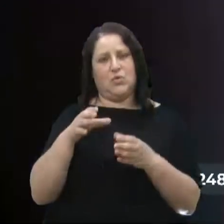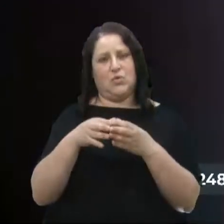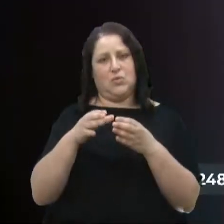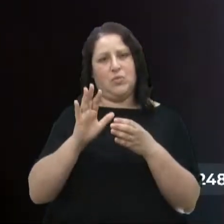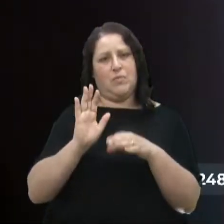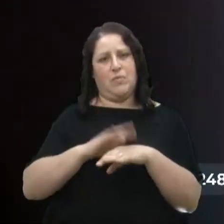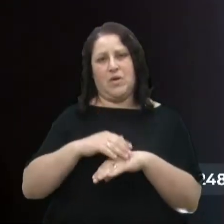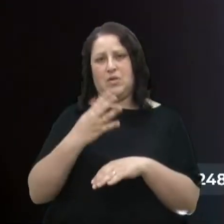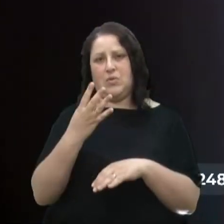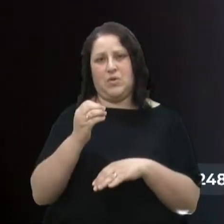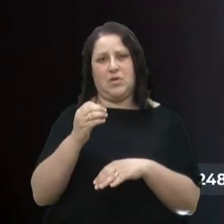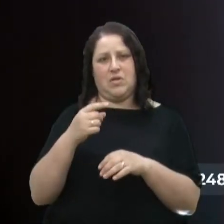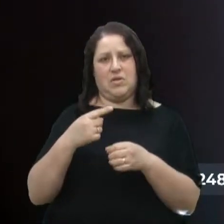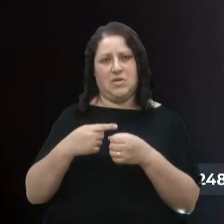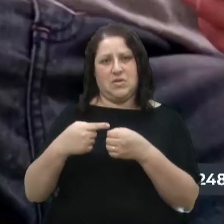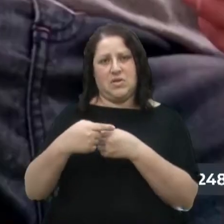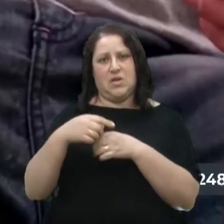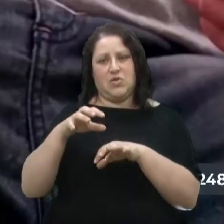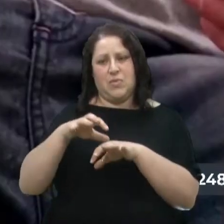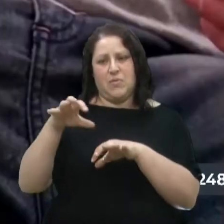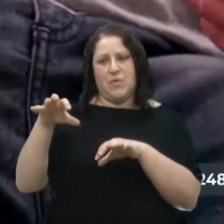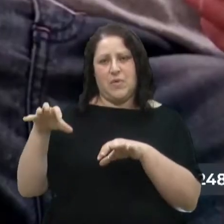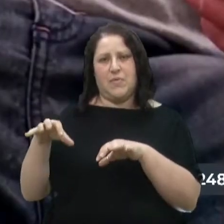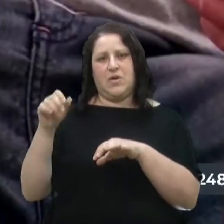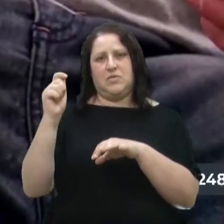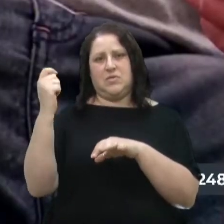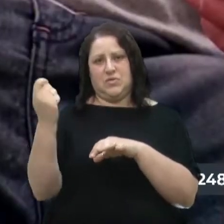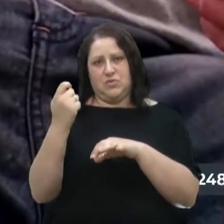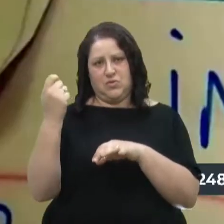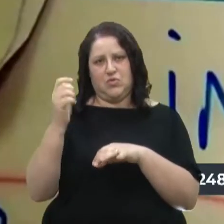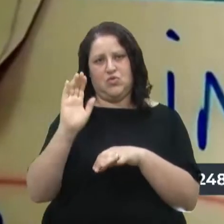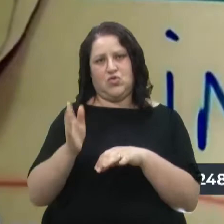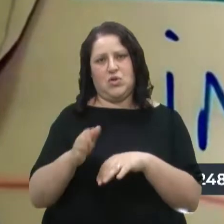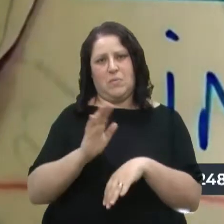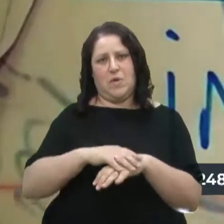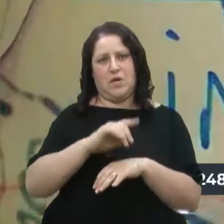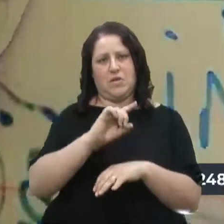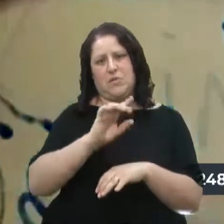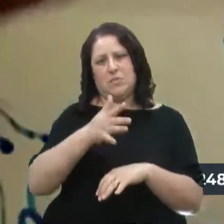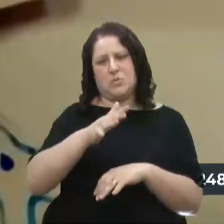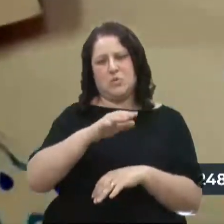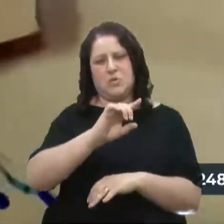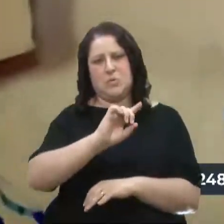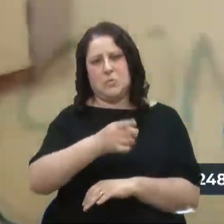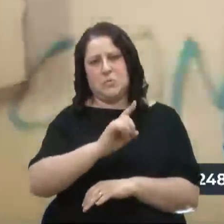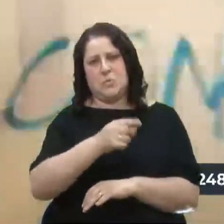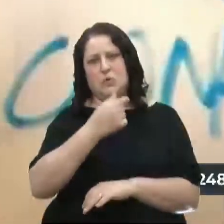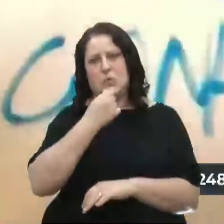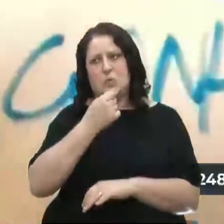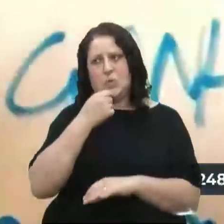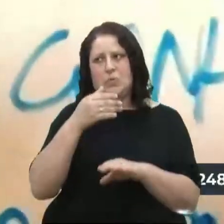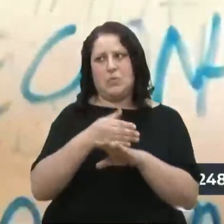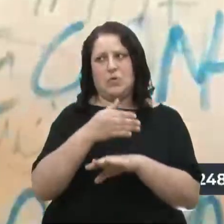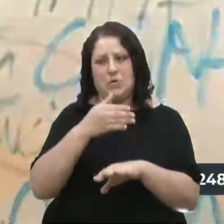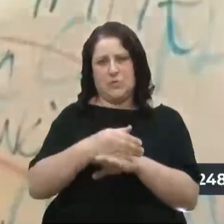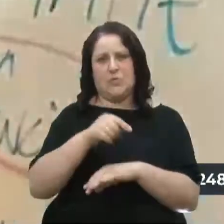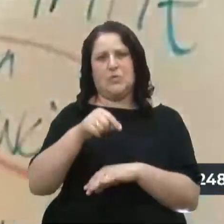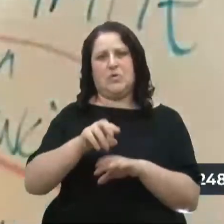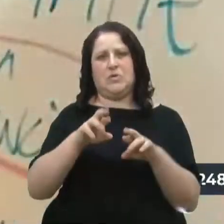cidades gaúchas. Cerca de 1.000 homens passaram por essas cadeiras nos últimos 10 anos.